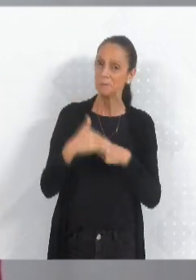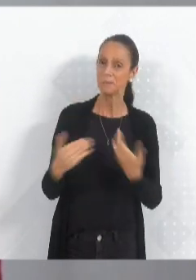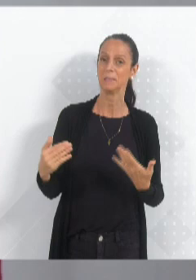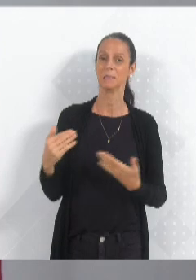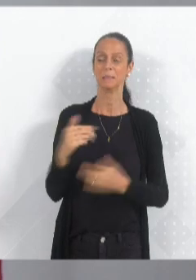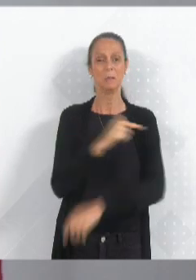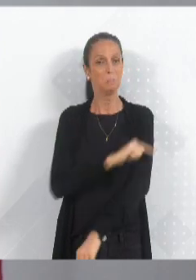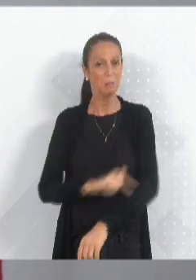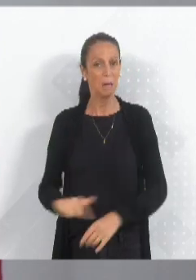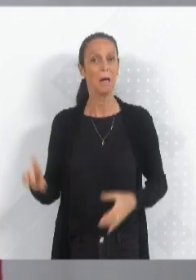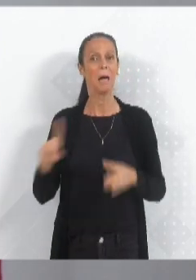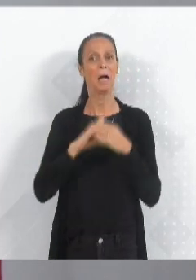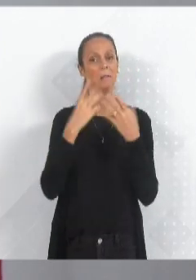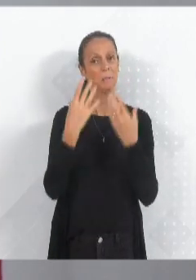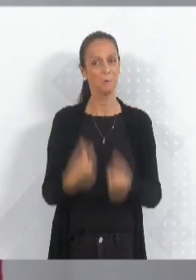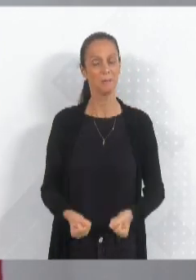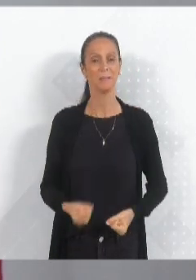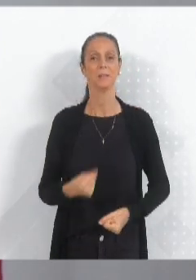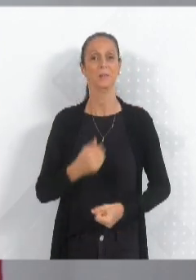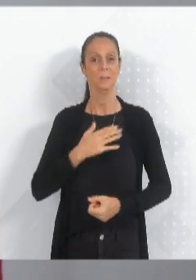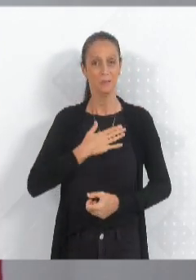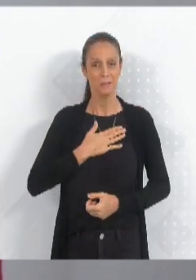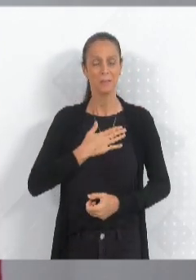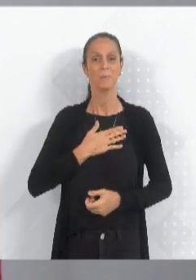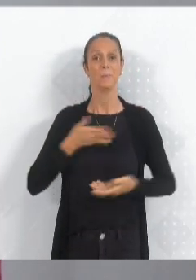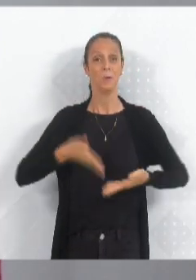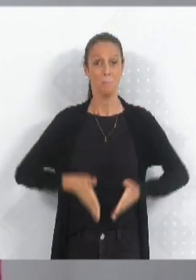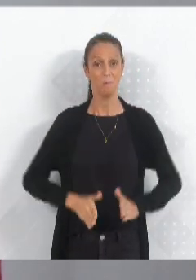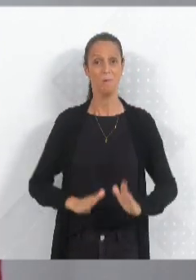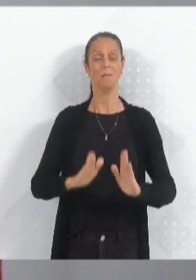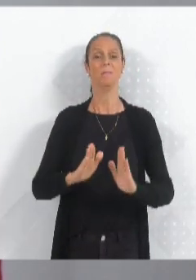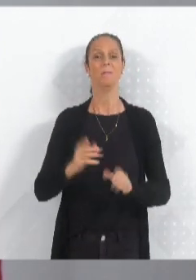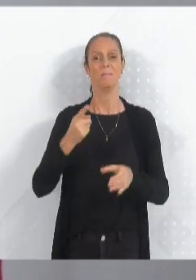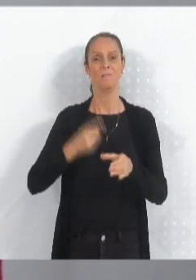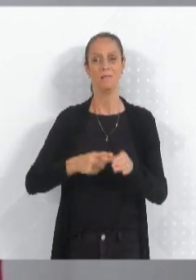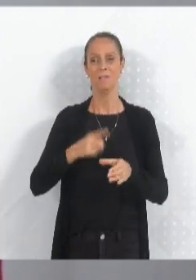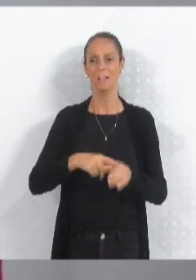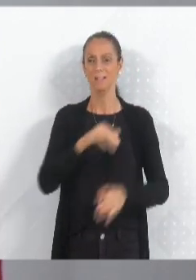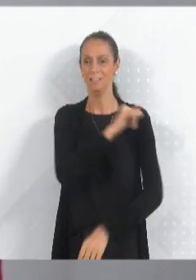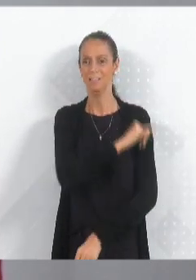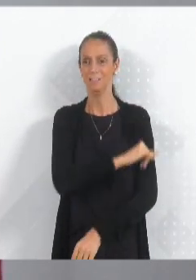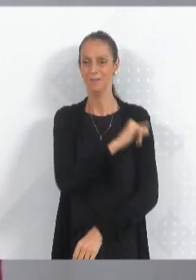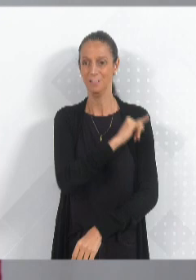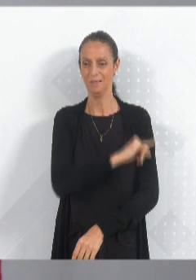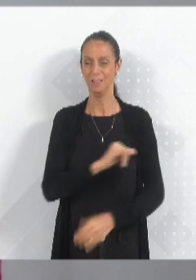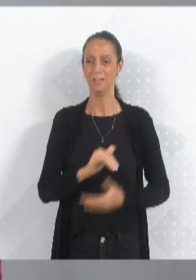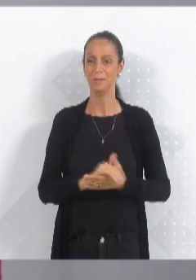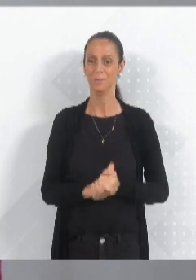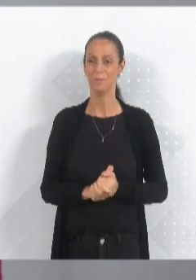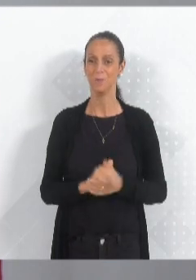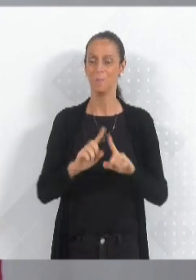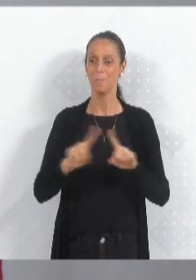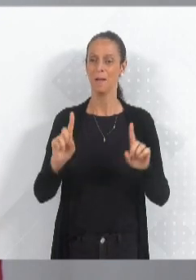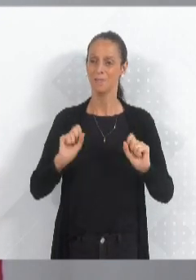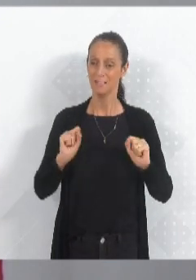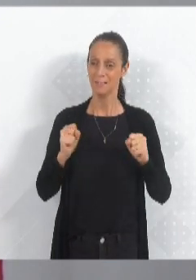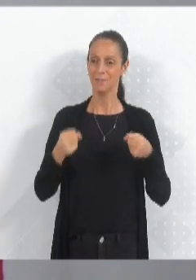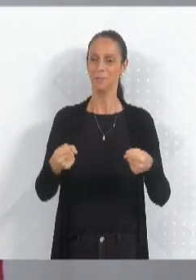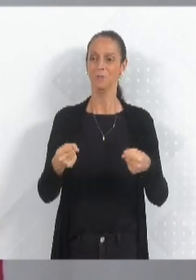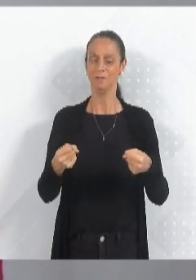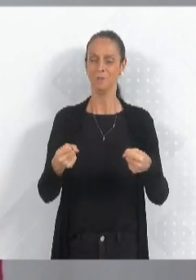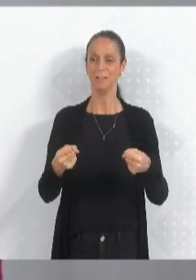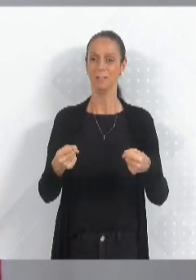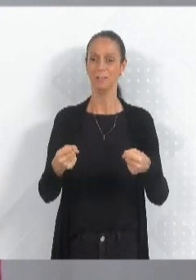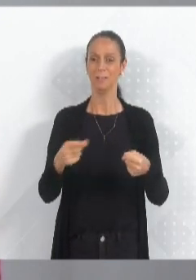na cidade eh eu sou natural do Rio de Janeiro mas eu em minha defesa eu coloco que eu